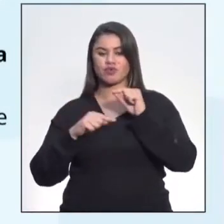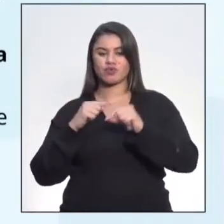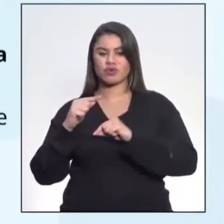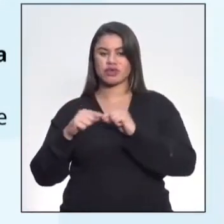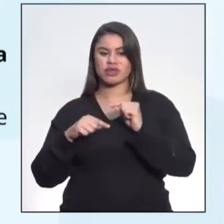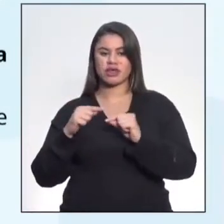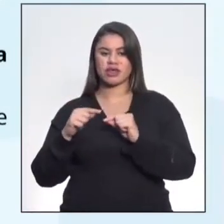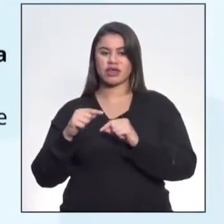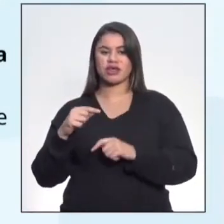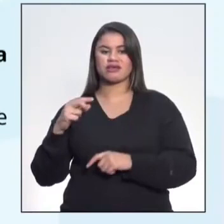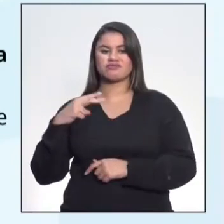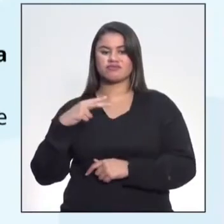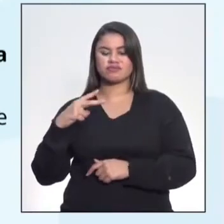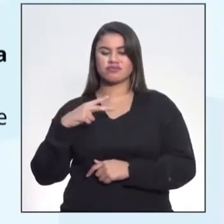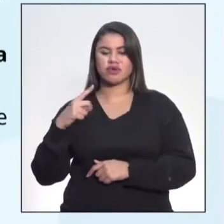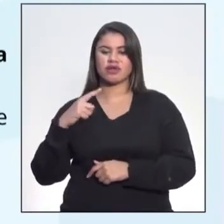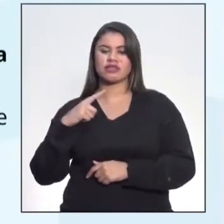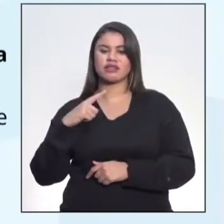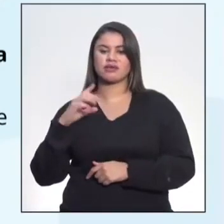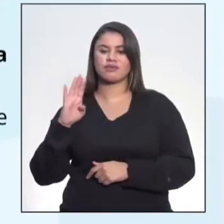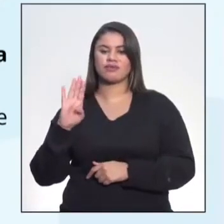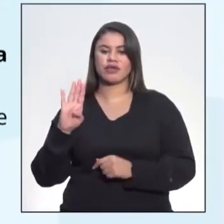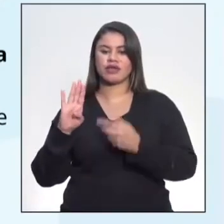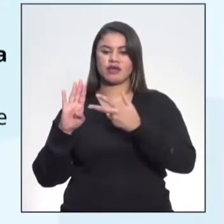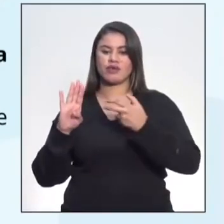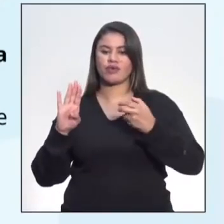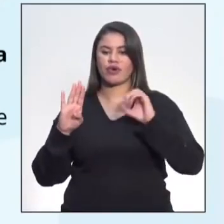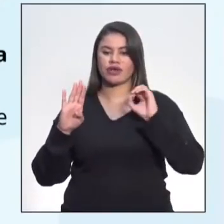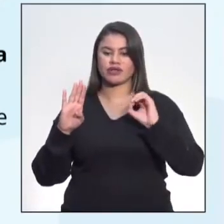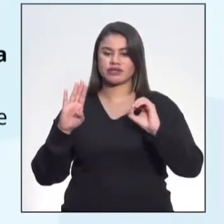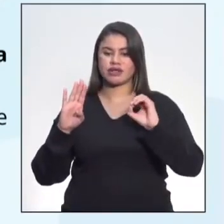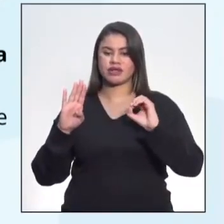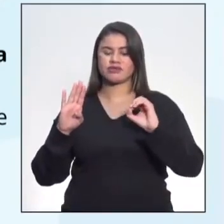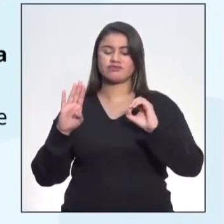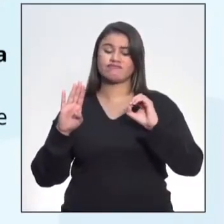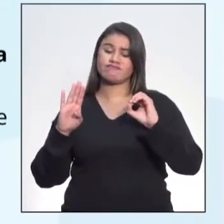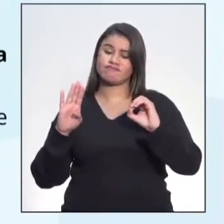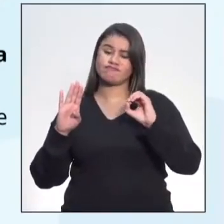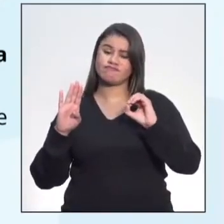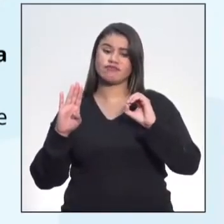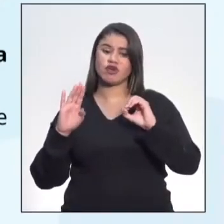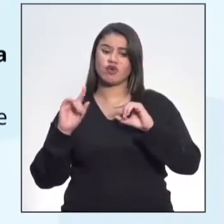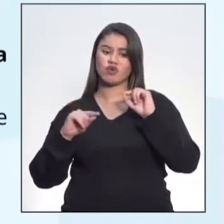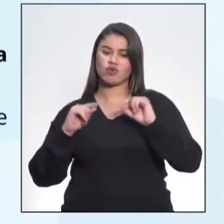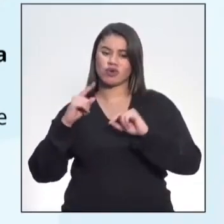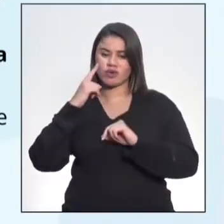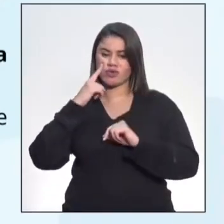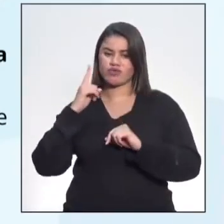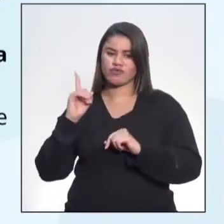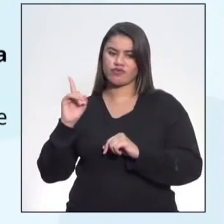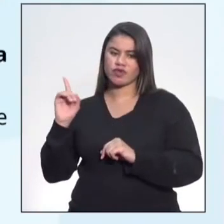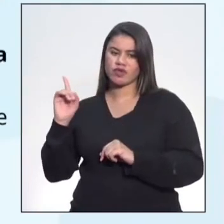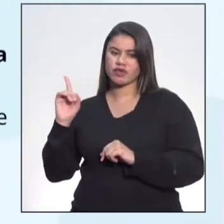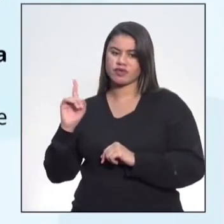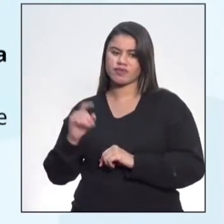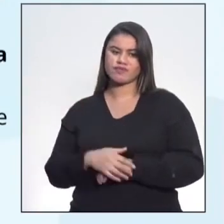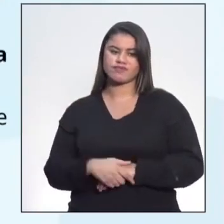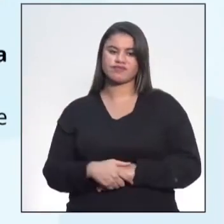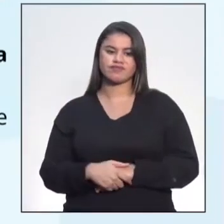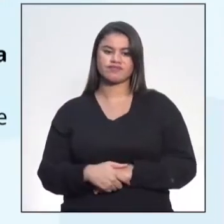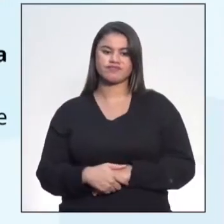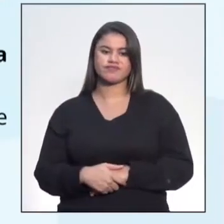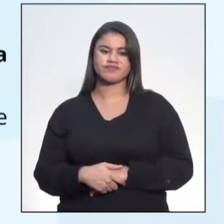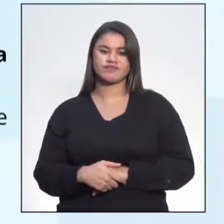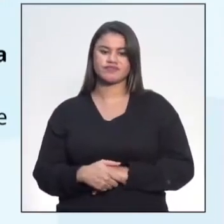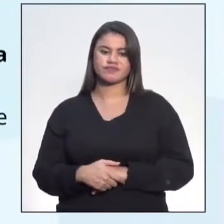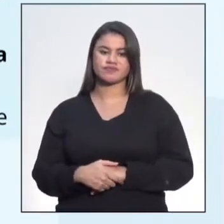um caso particular, quando B vale 0. Se o B vale 0, olha aí na penúltima linha do primeiro parágrafo, na última linha do